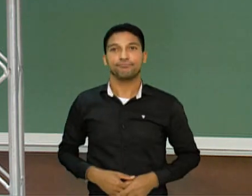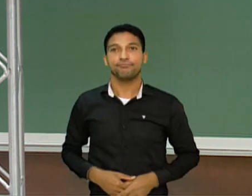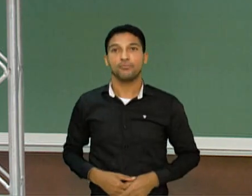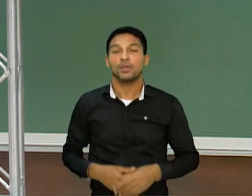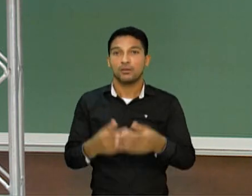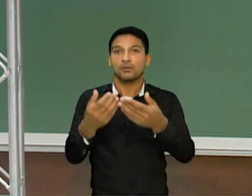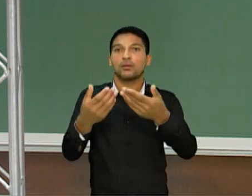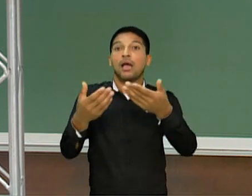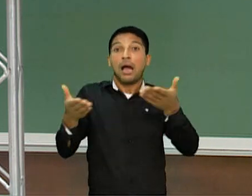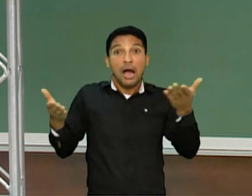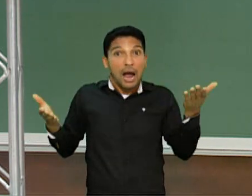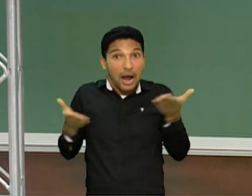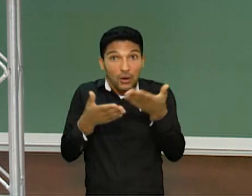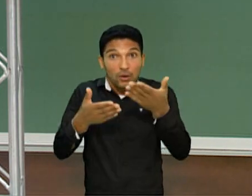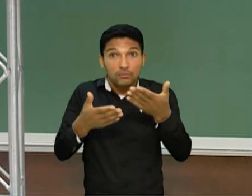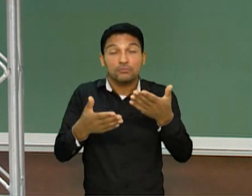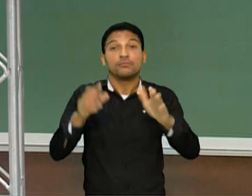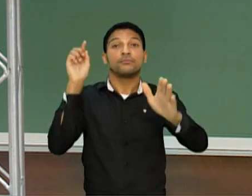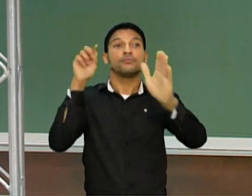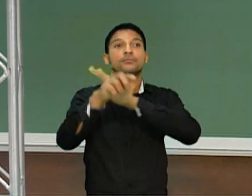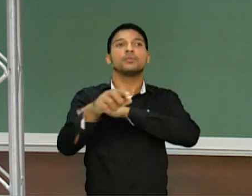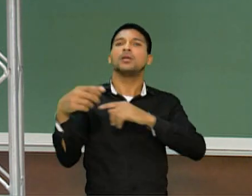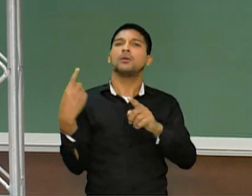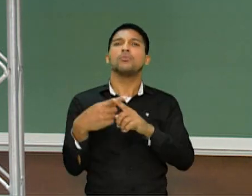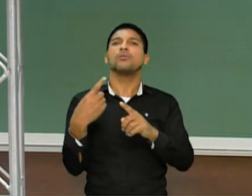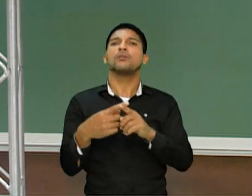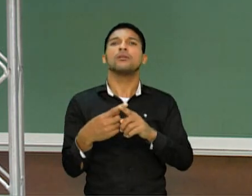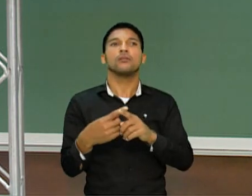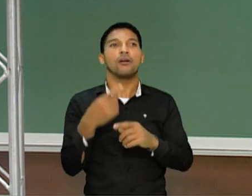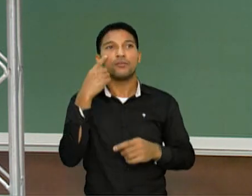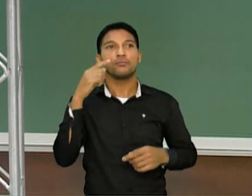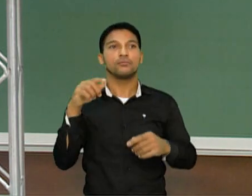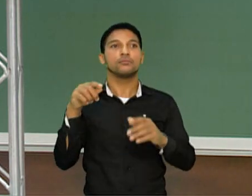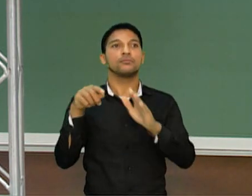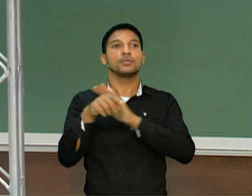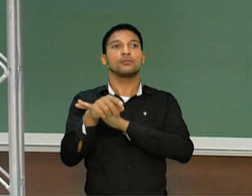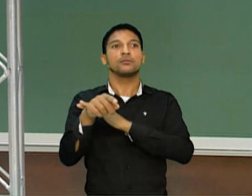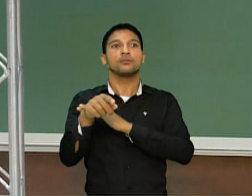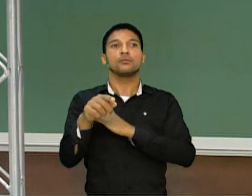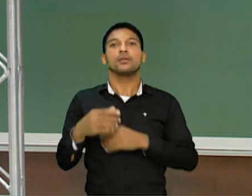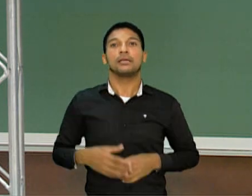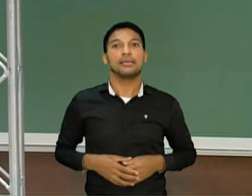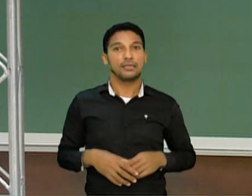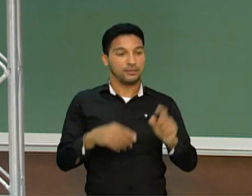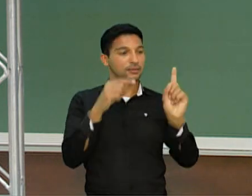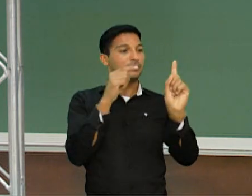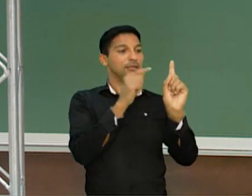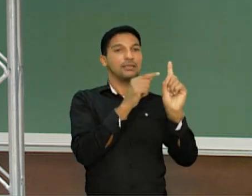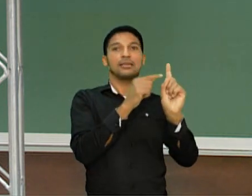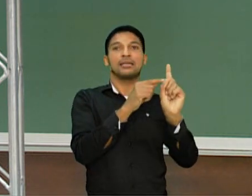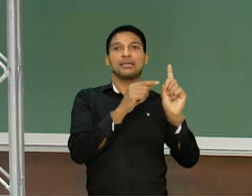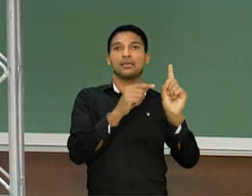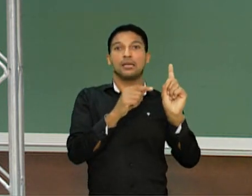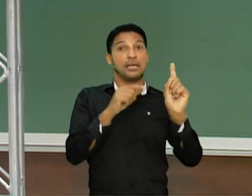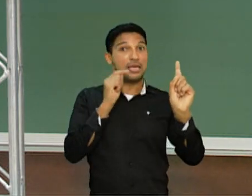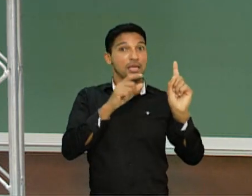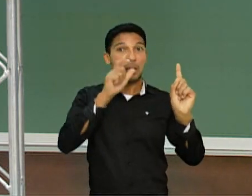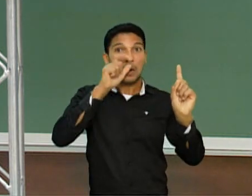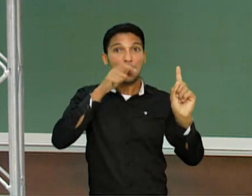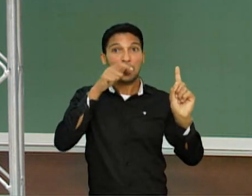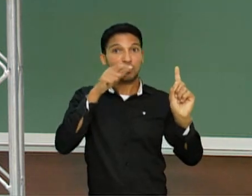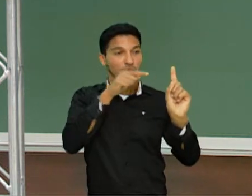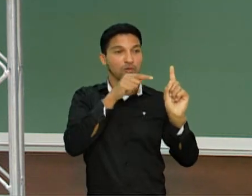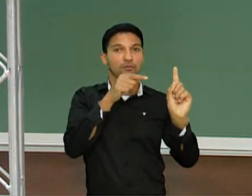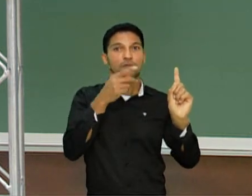que Deus enganador não se aplica segundo Descartes? Vamos verificar isso aqui direitinho. Porque a ideia de